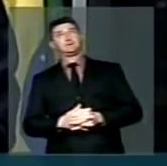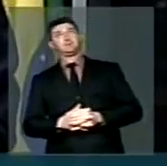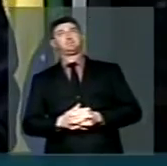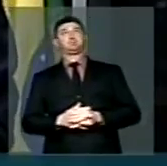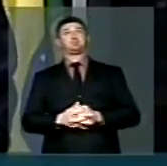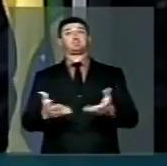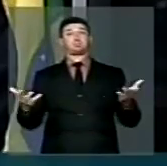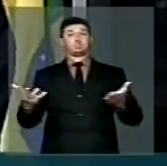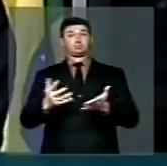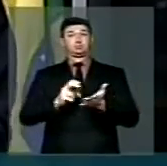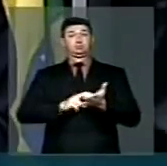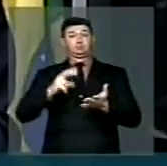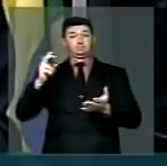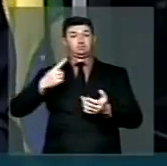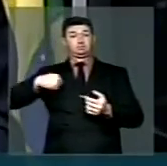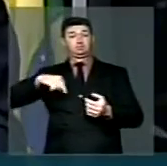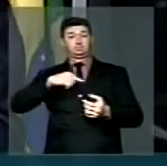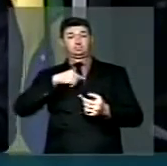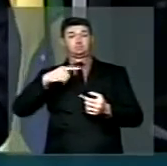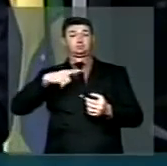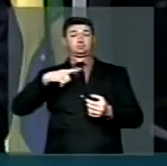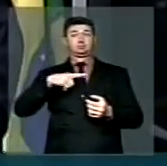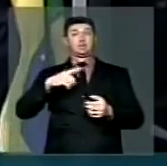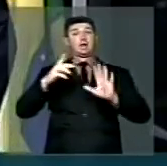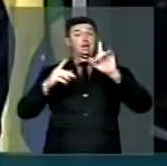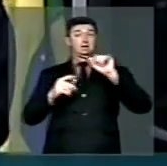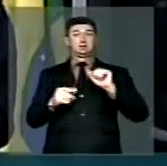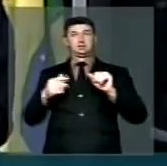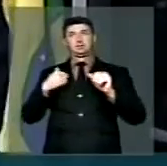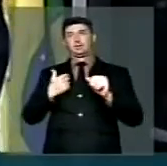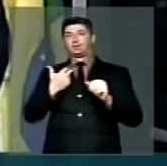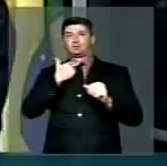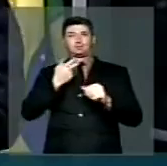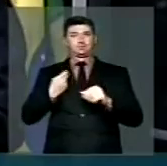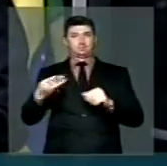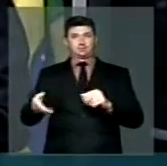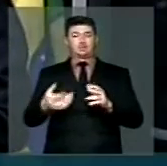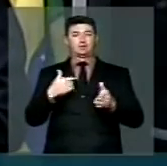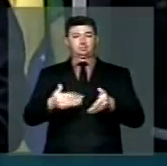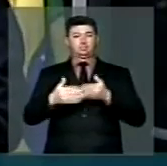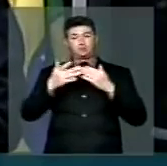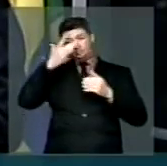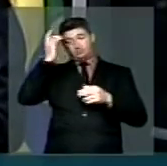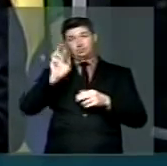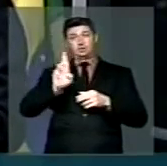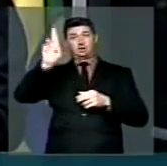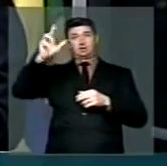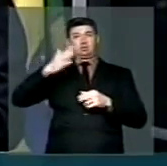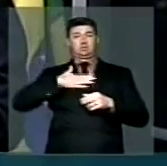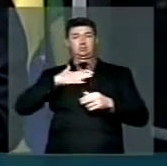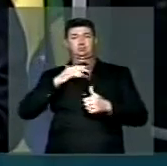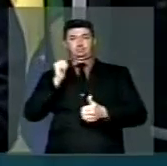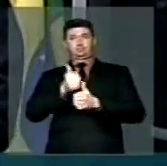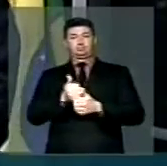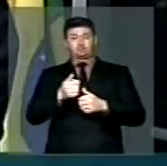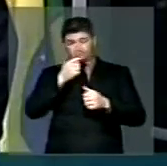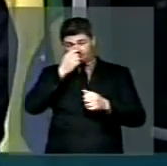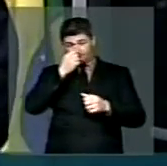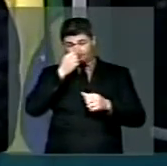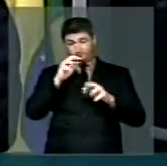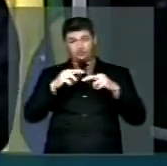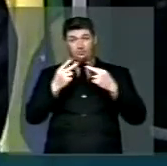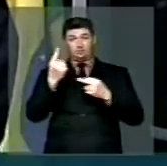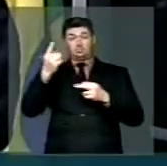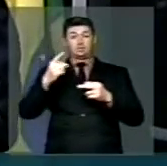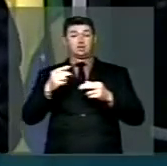Hoje pela manhã nós tivemos, aliás, eu não pude participar, pedi que fosse um representante meu numa reunião visitando